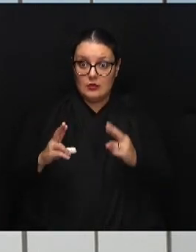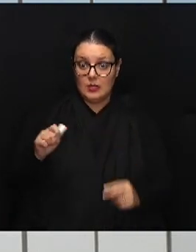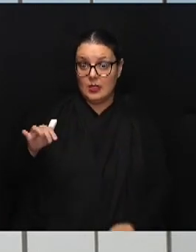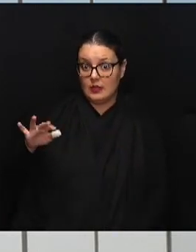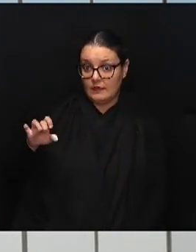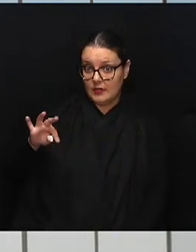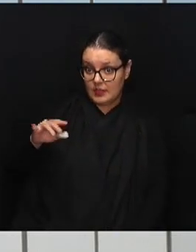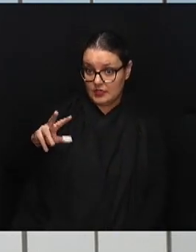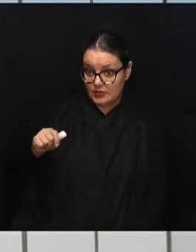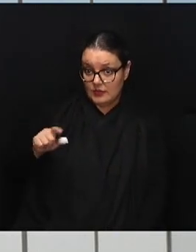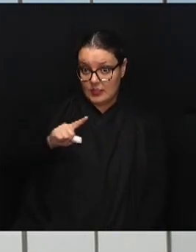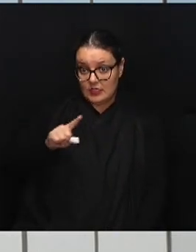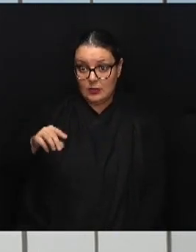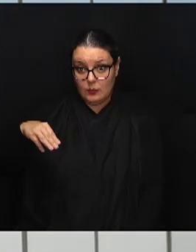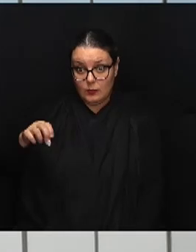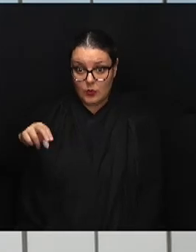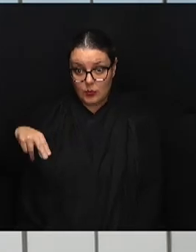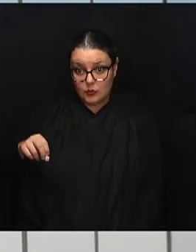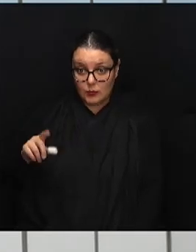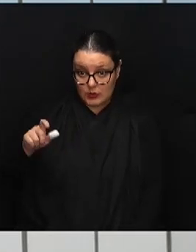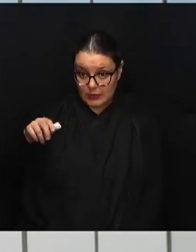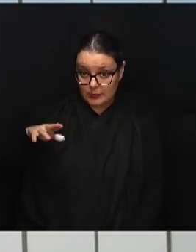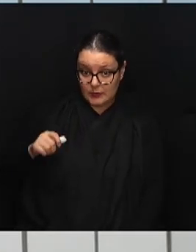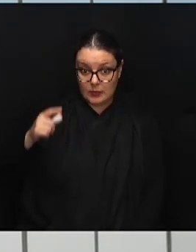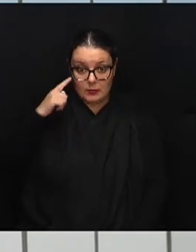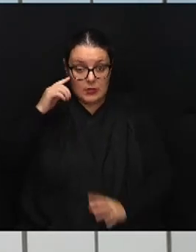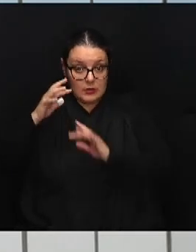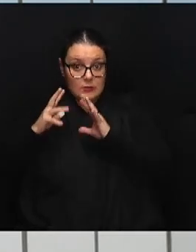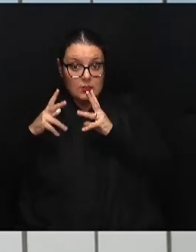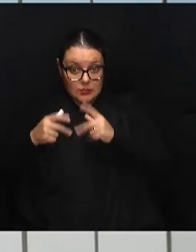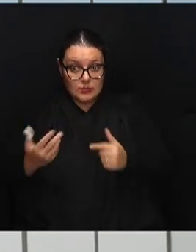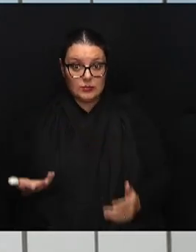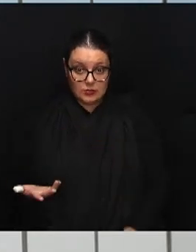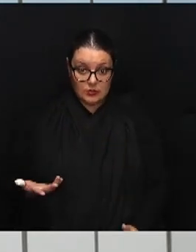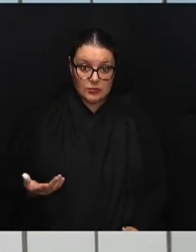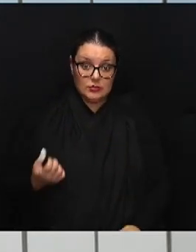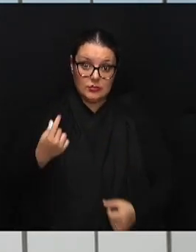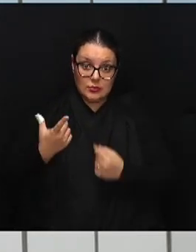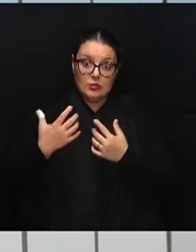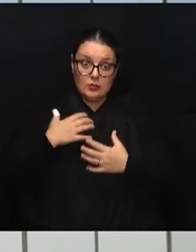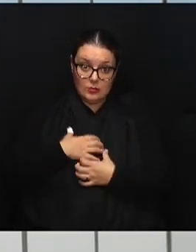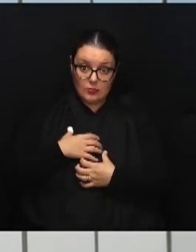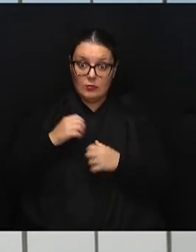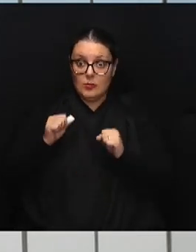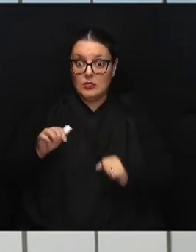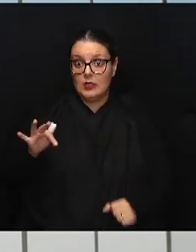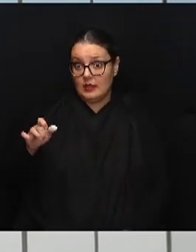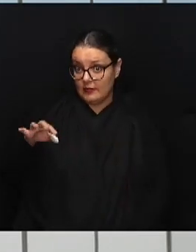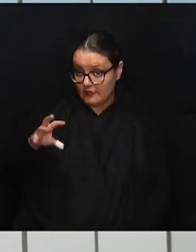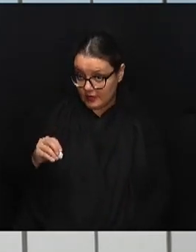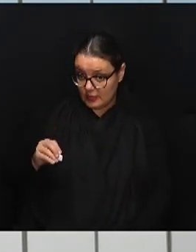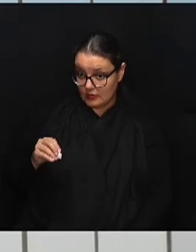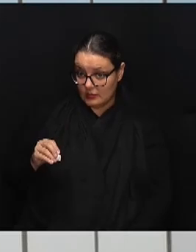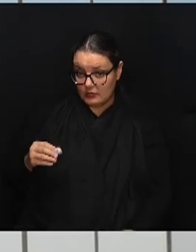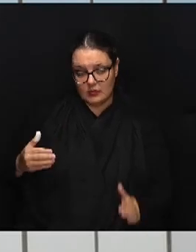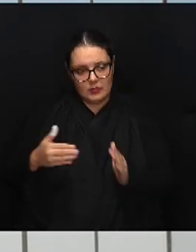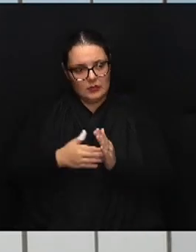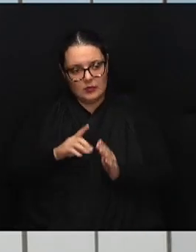afetiva não monogâmica, pensando que todo mundo, de certa forma, pode ser um afeto, mesmo não